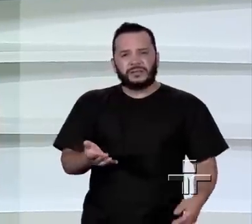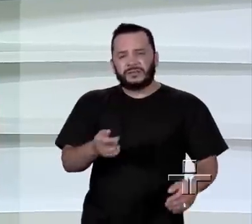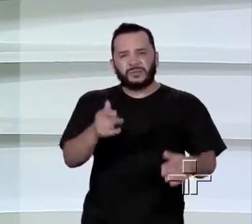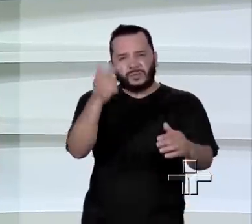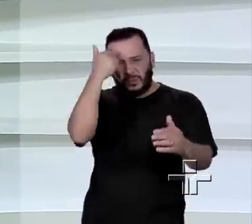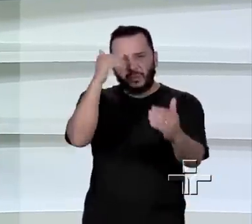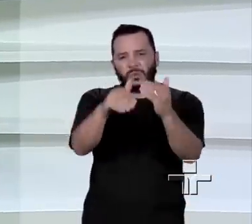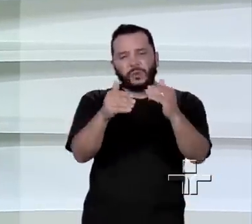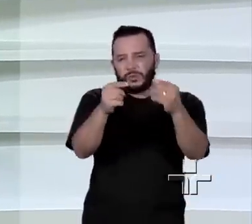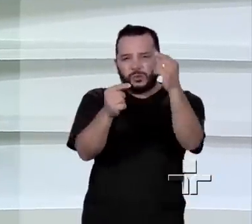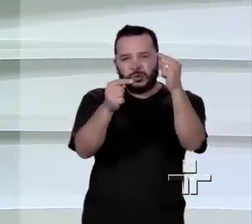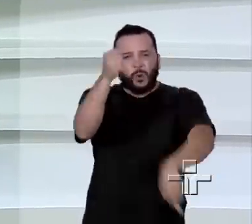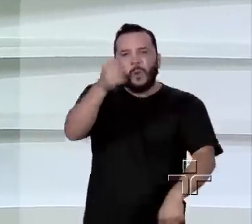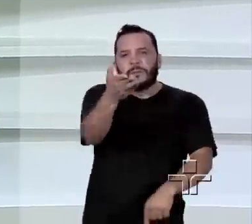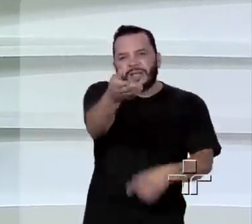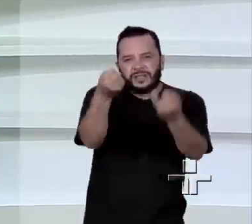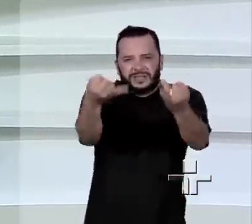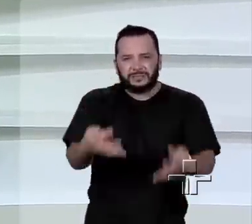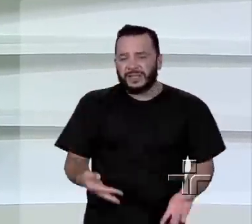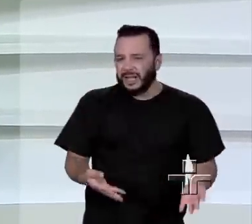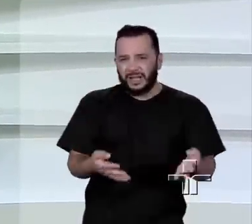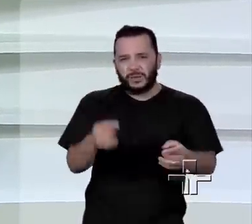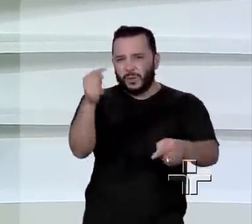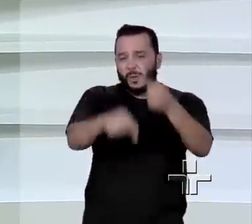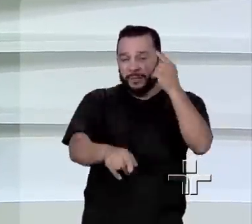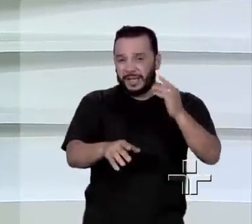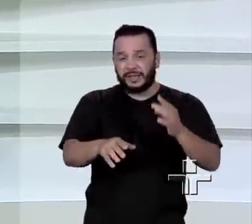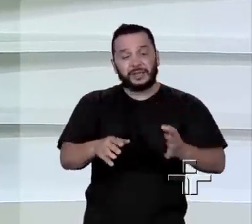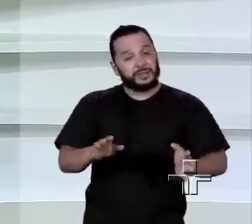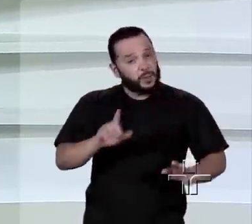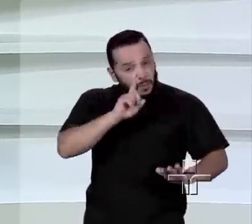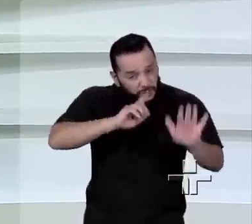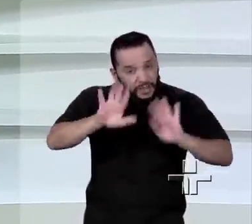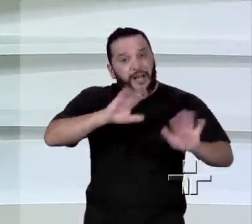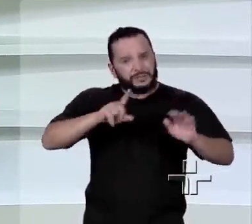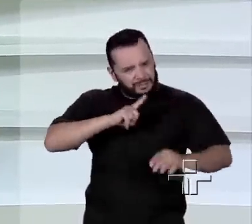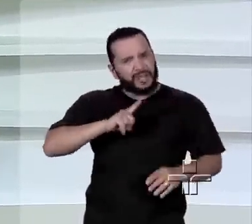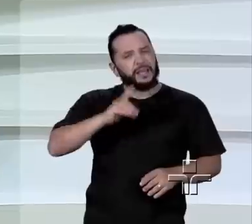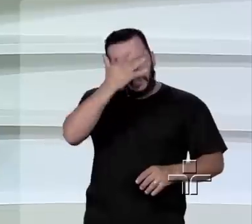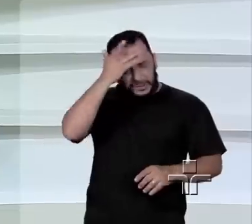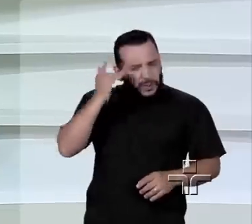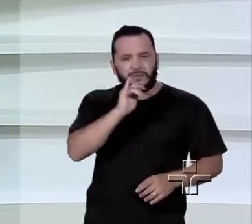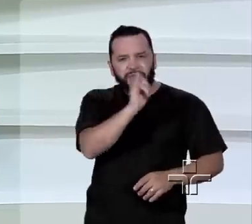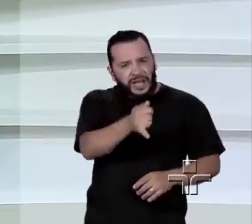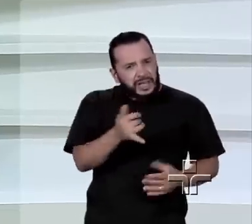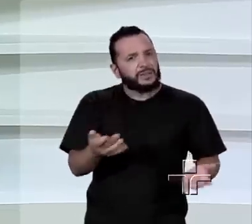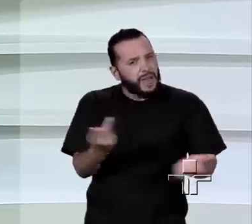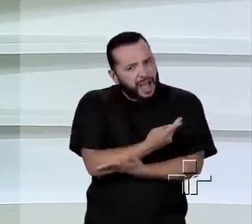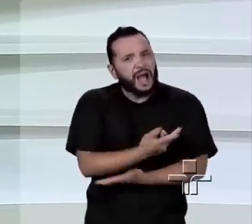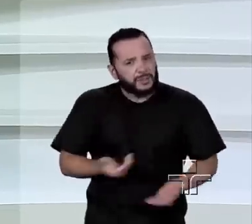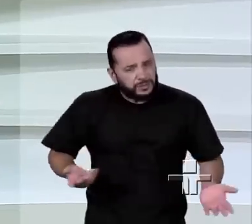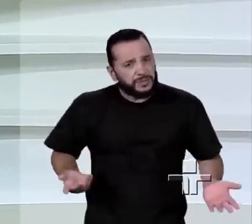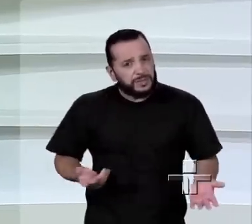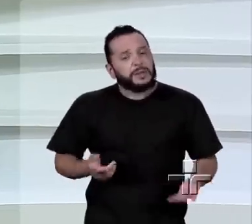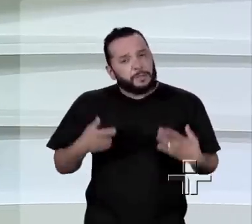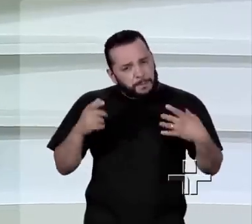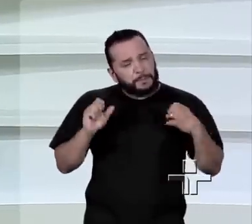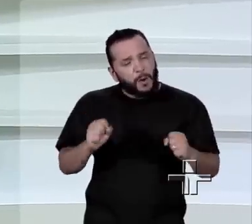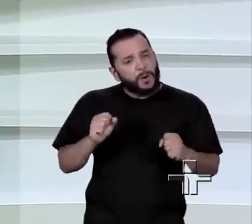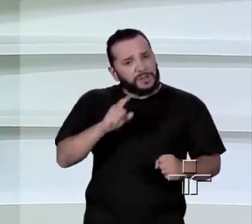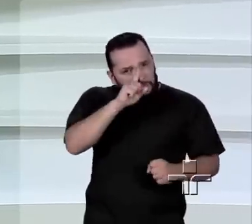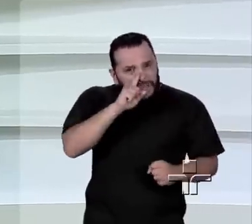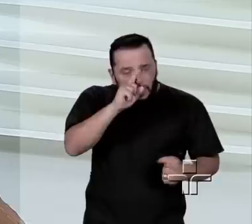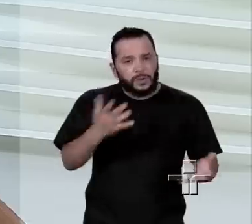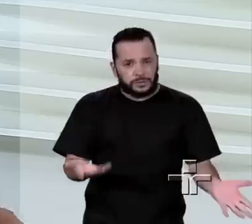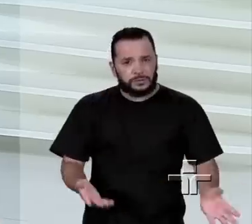falando. Então, esse discurso que está sendo propagado, então tem alguém falando, esse discurso que está sendo propagado, ele não tem um lado que pode ser